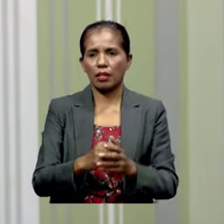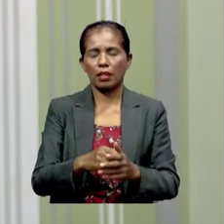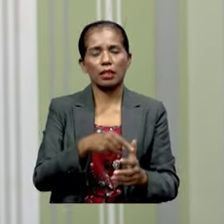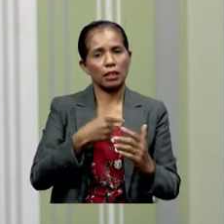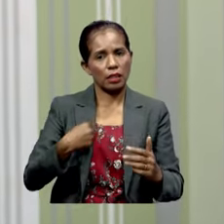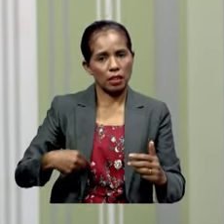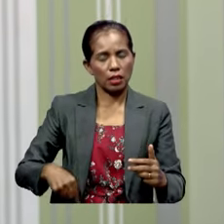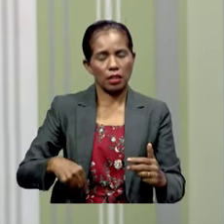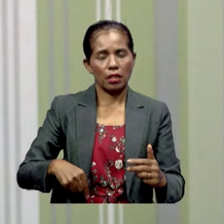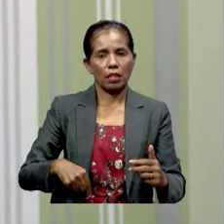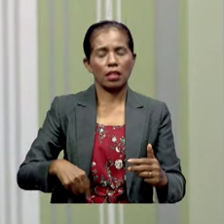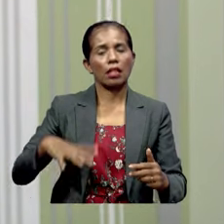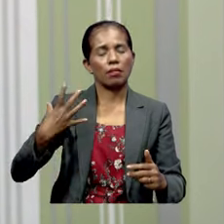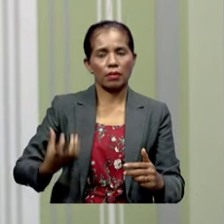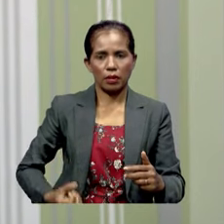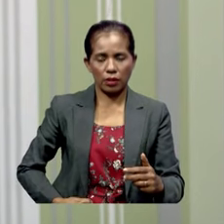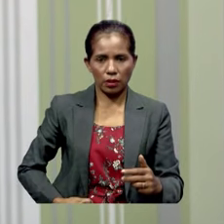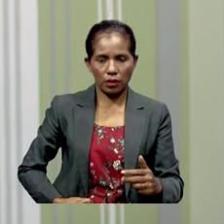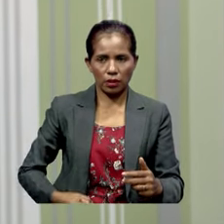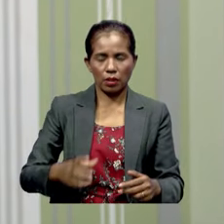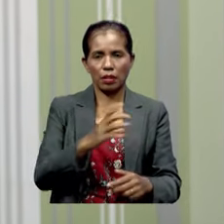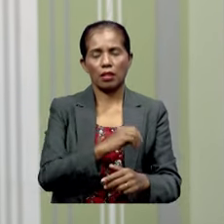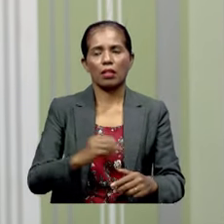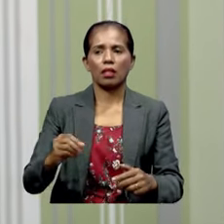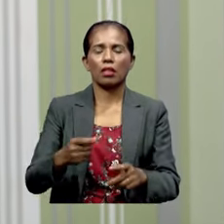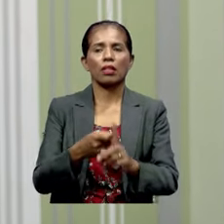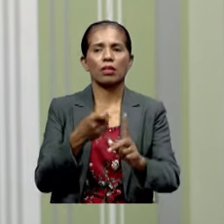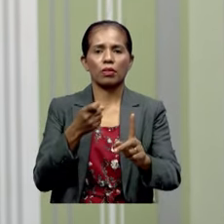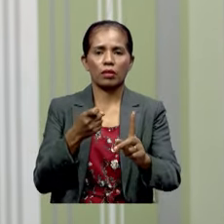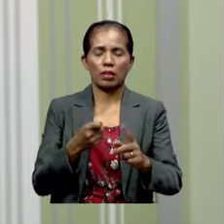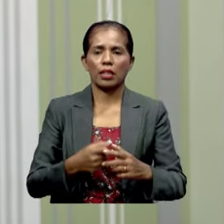cambodia myanmar nunemos mais usi